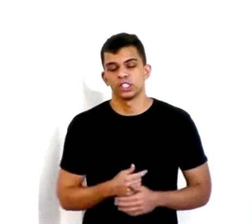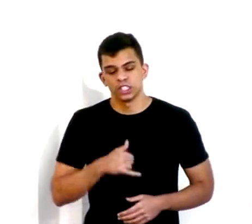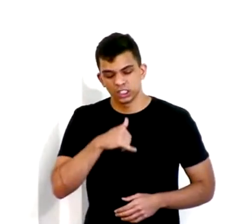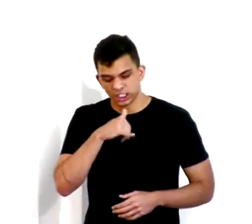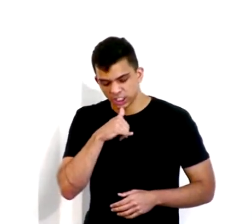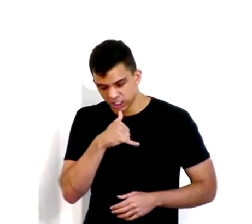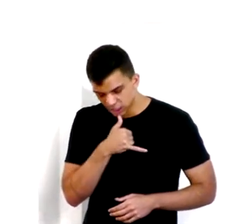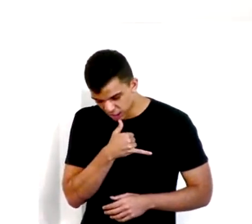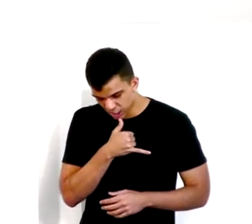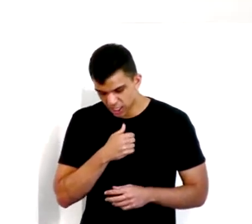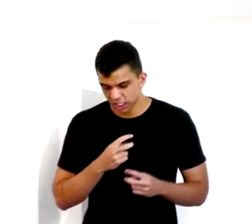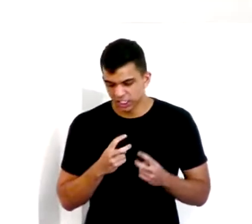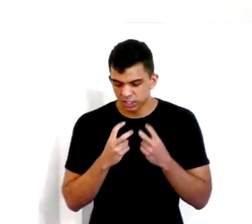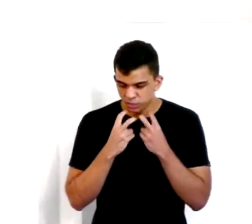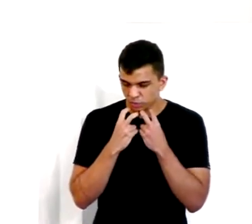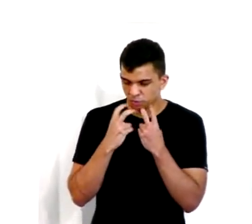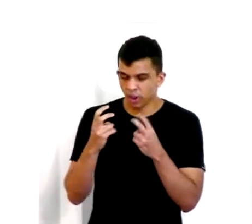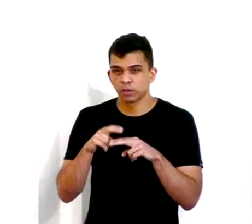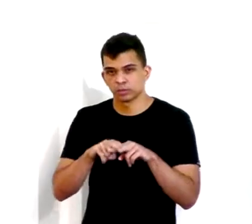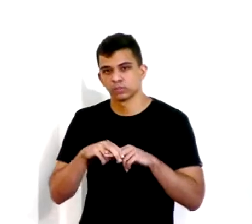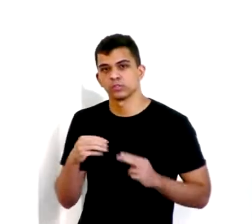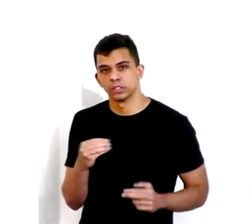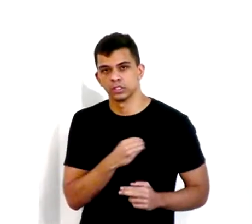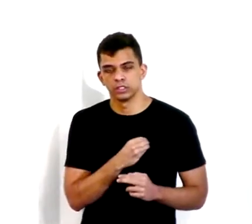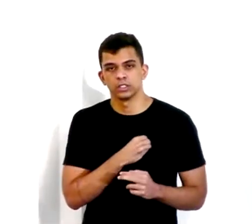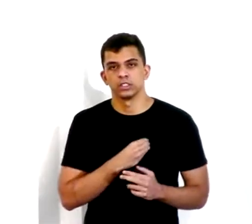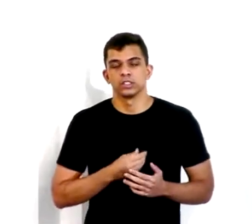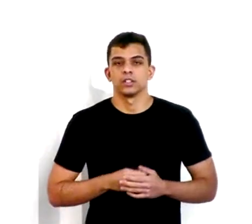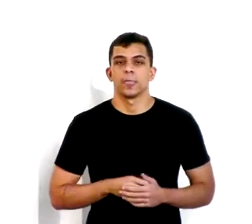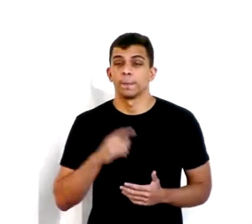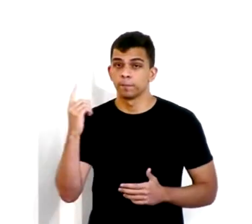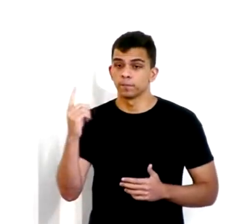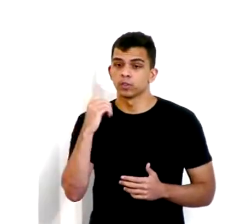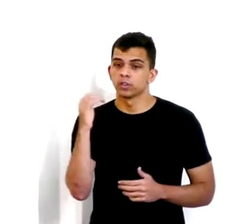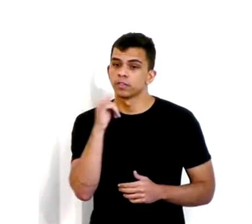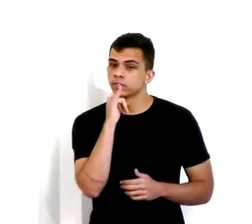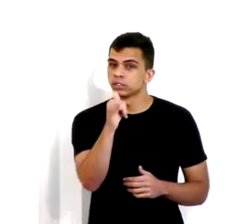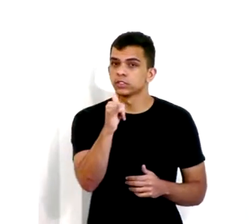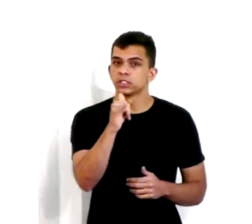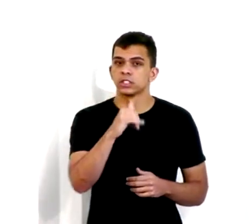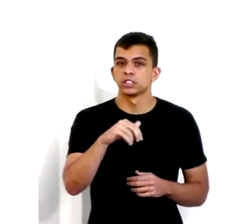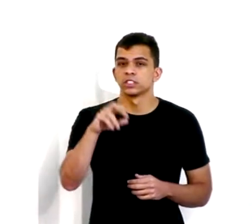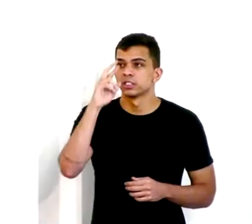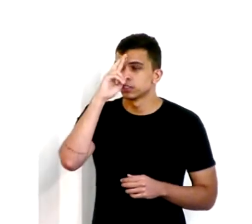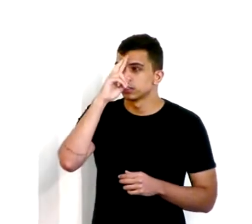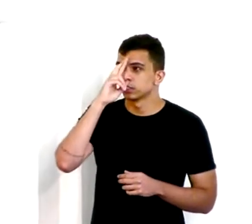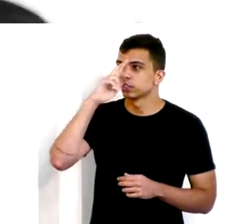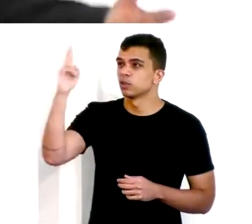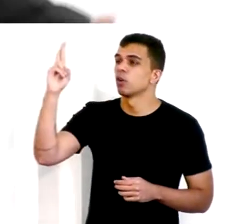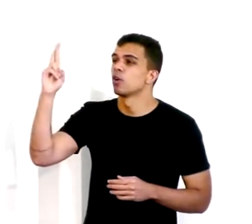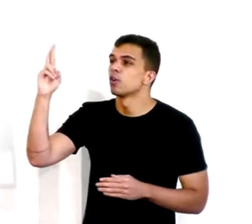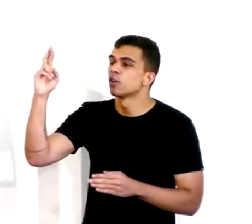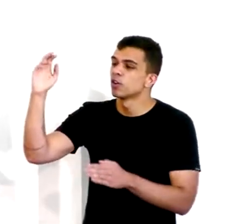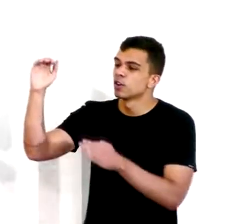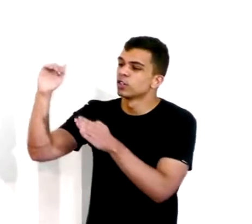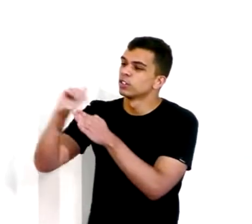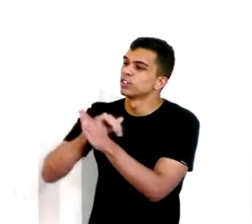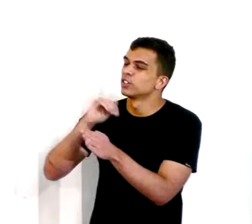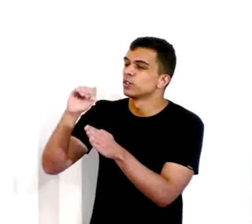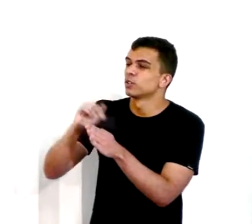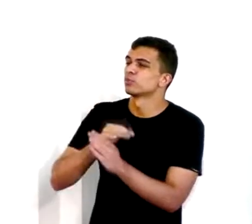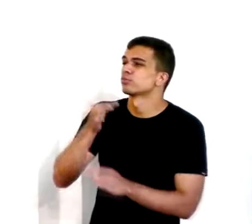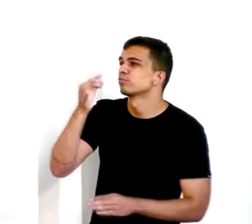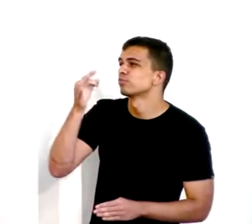e lamentar pelo seu pecado. E assim Davi diz: Senhor, não me repreendas na tua